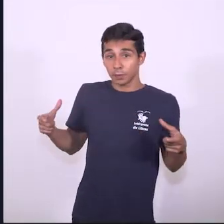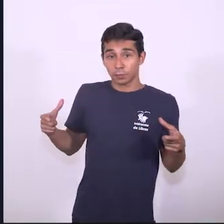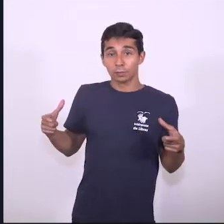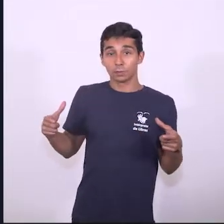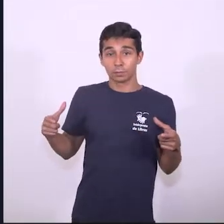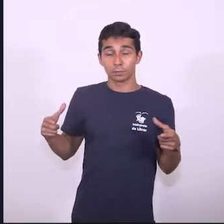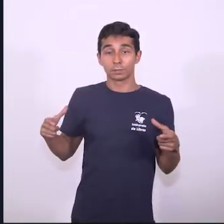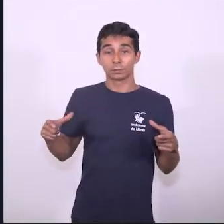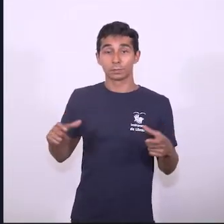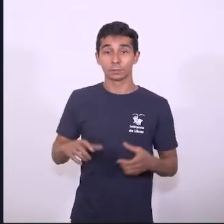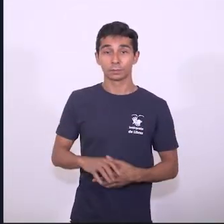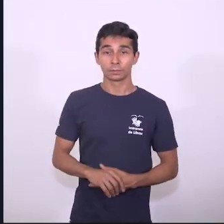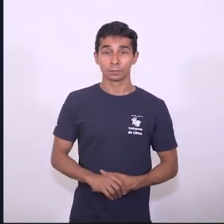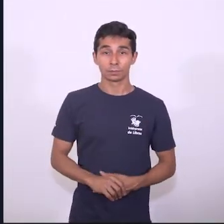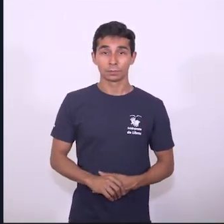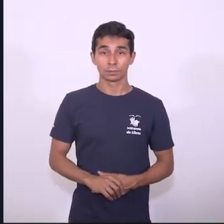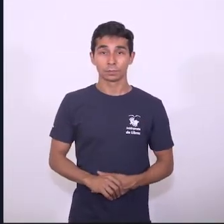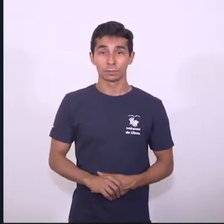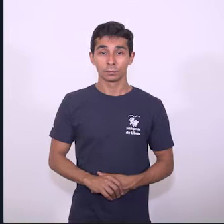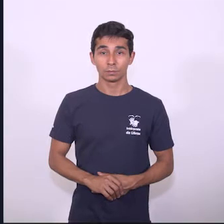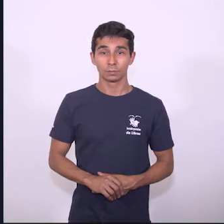subindo aí a